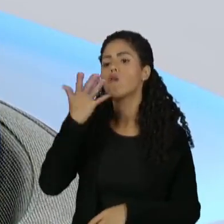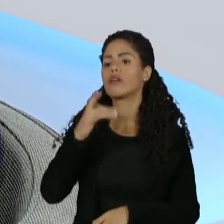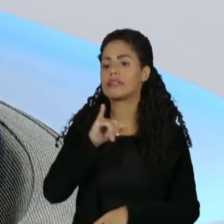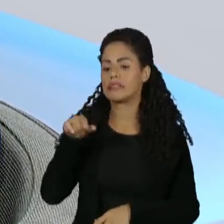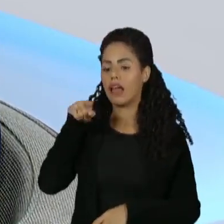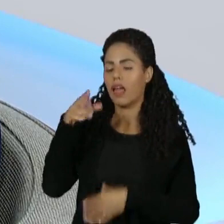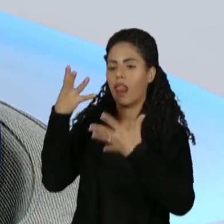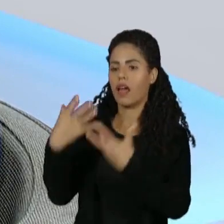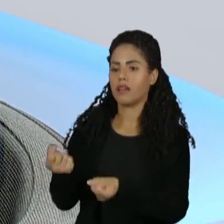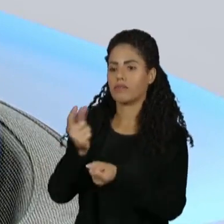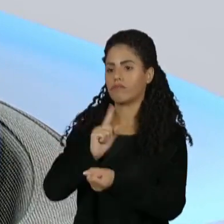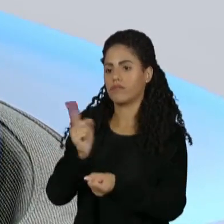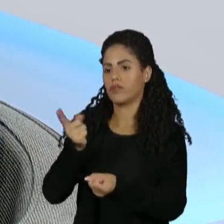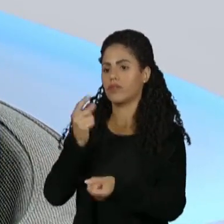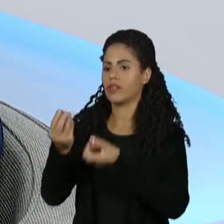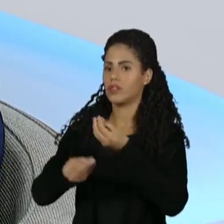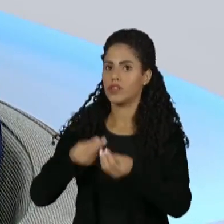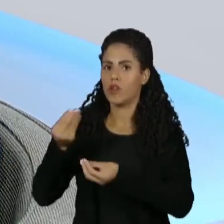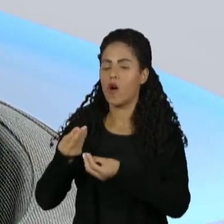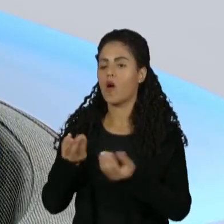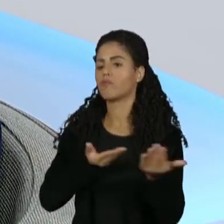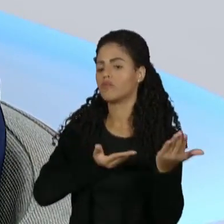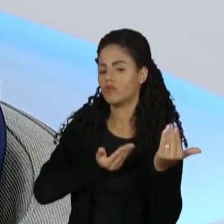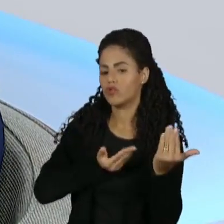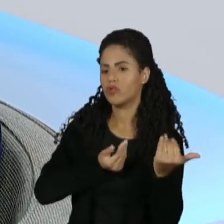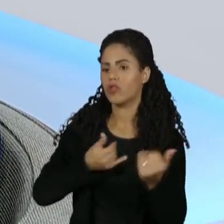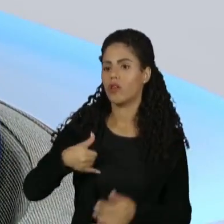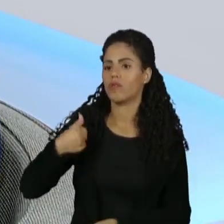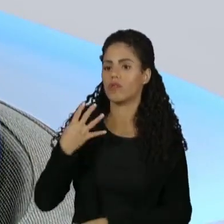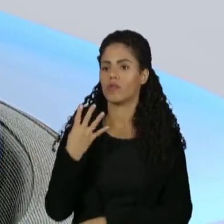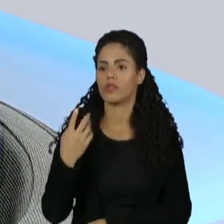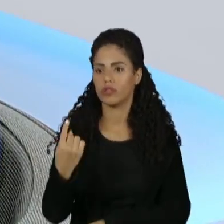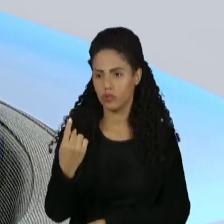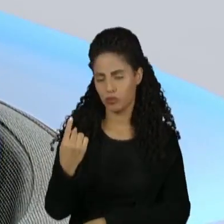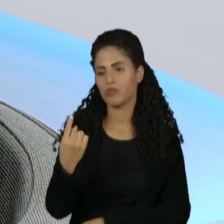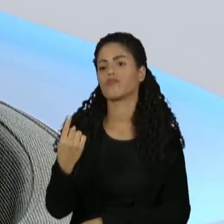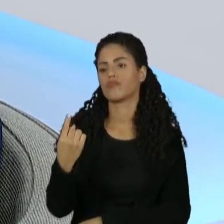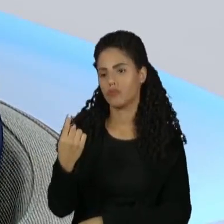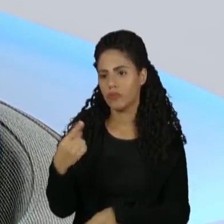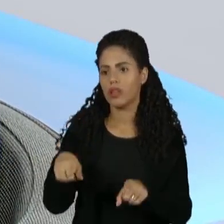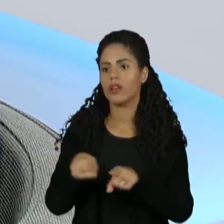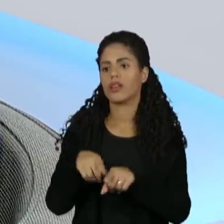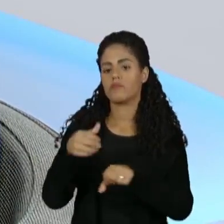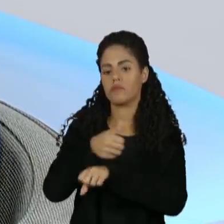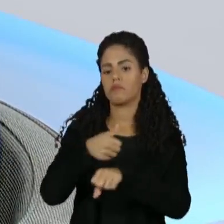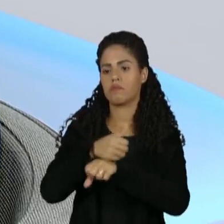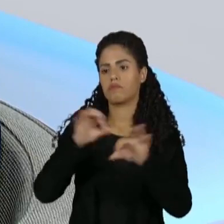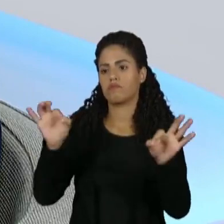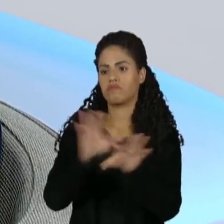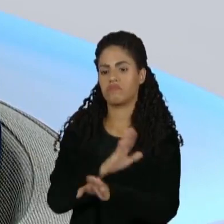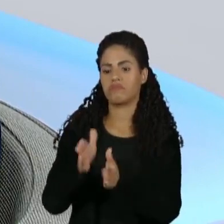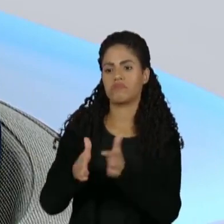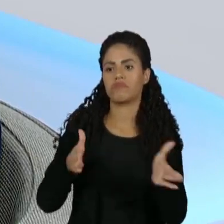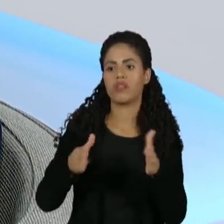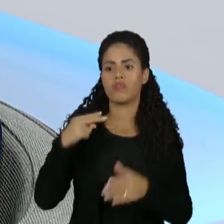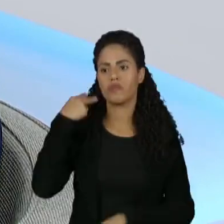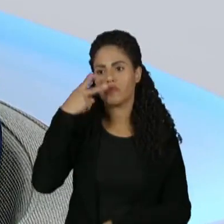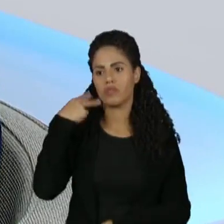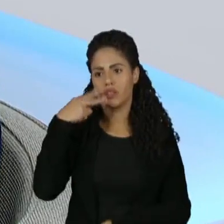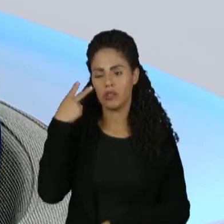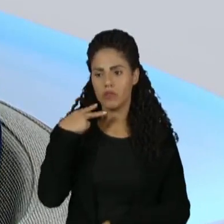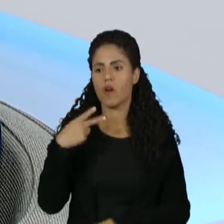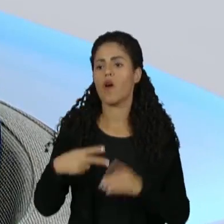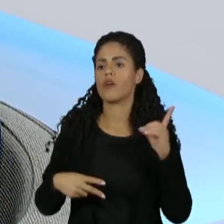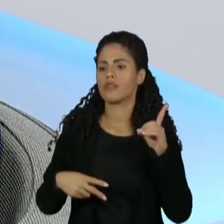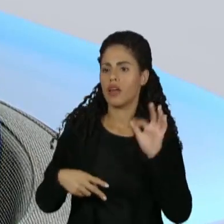que ele não aceitasse esse cargo um jovem com 41 anos de idade uma carreira brilhante foi vereador deputado estadual três